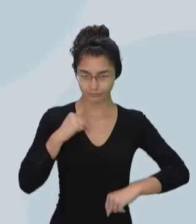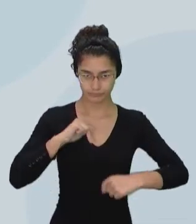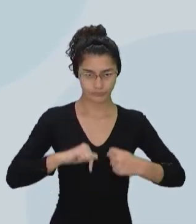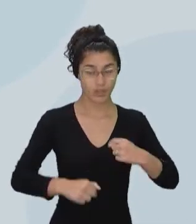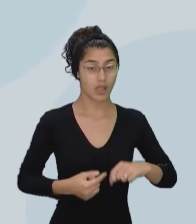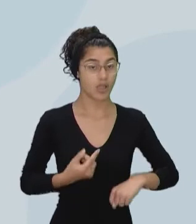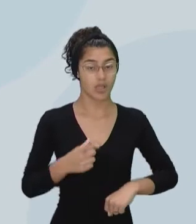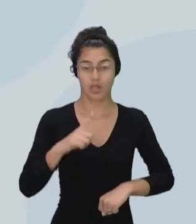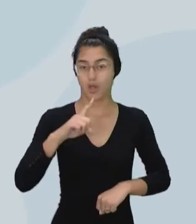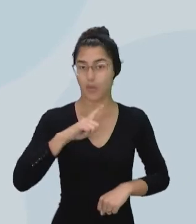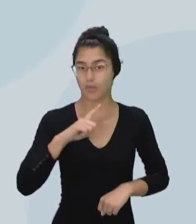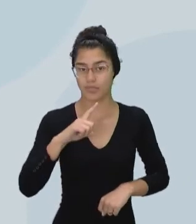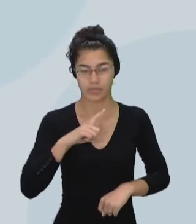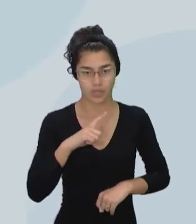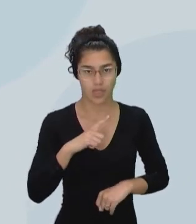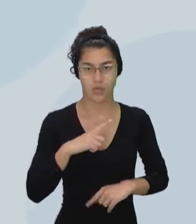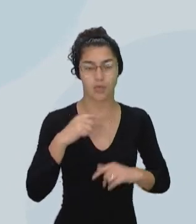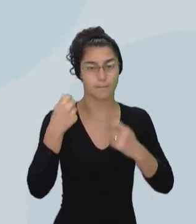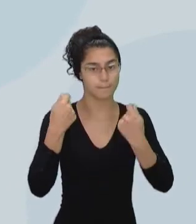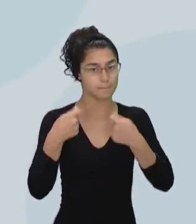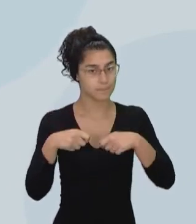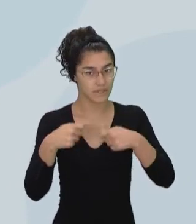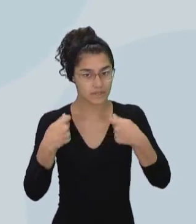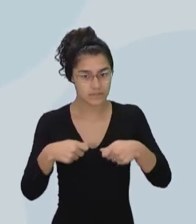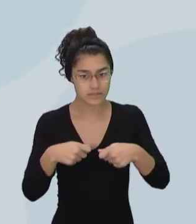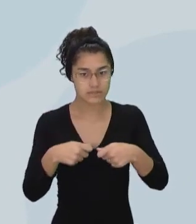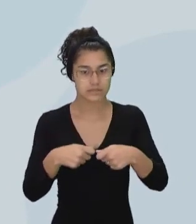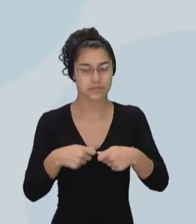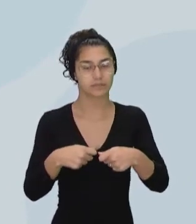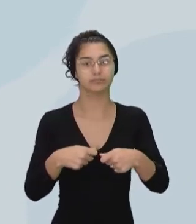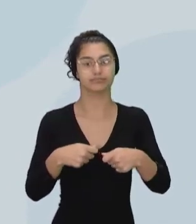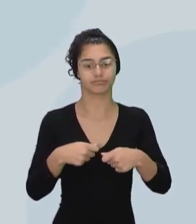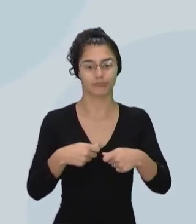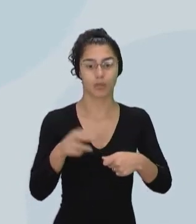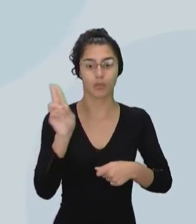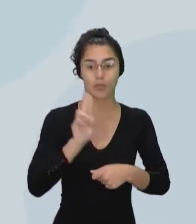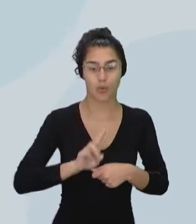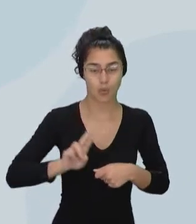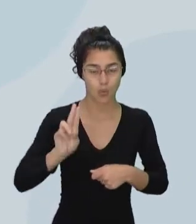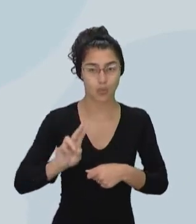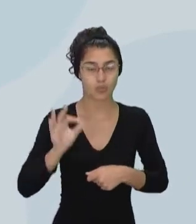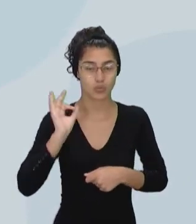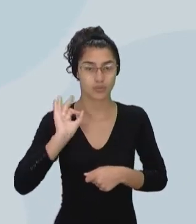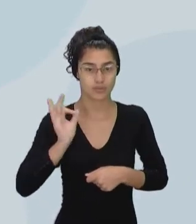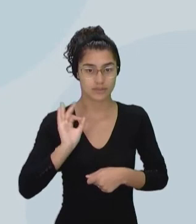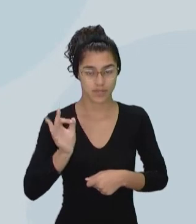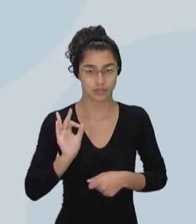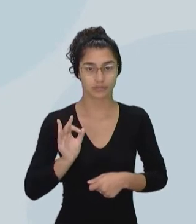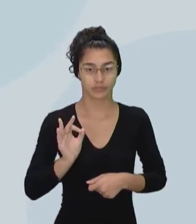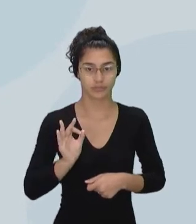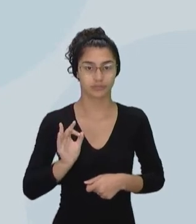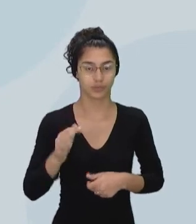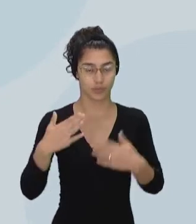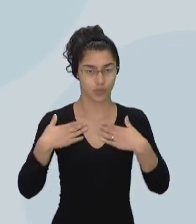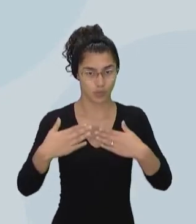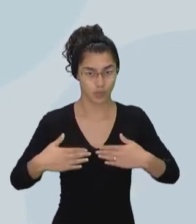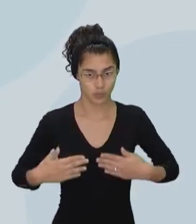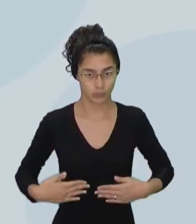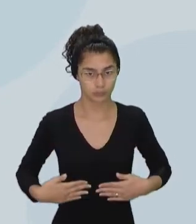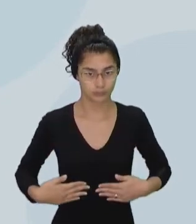não adquire os nutrientes necessários para o seu funcionamento ideal, para o